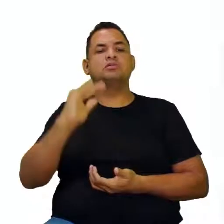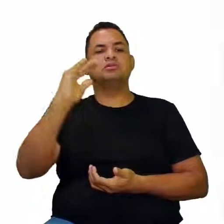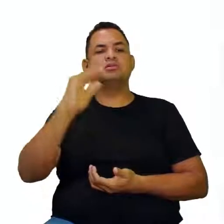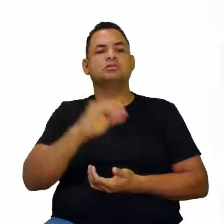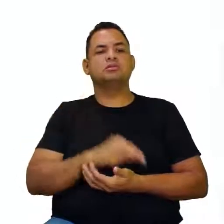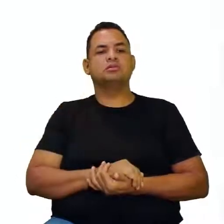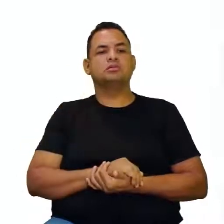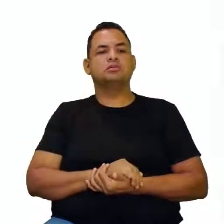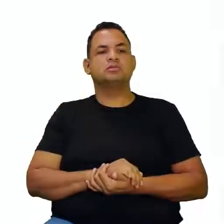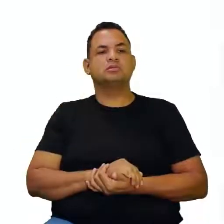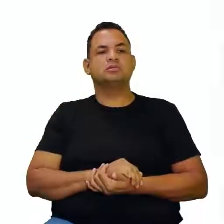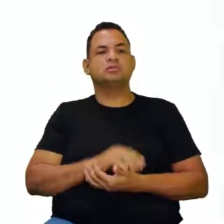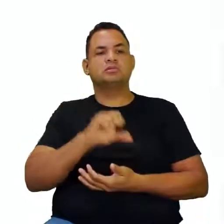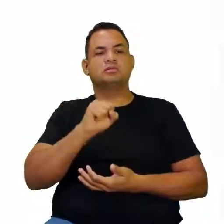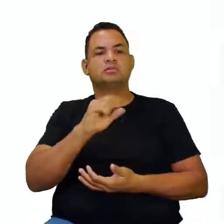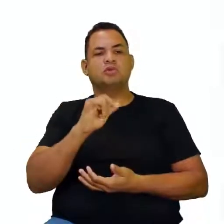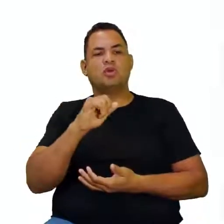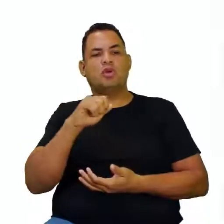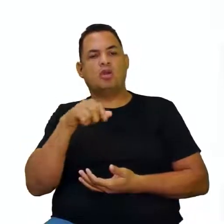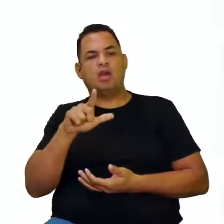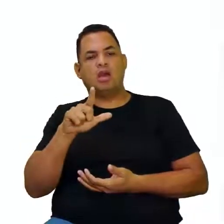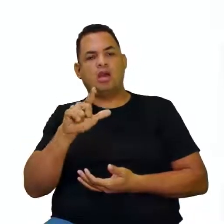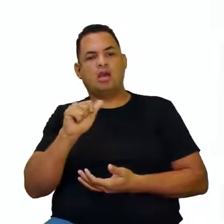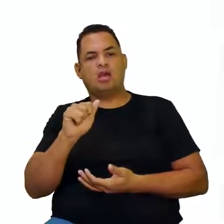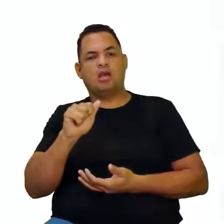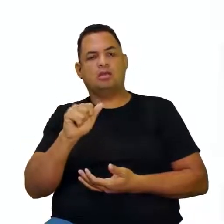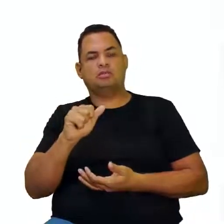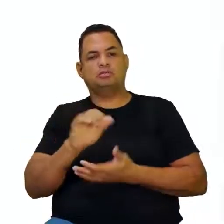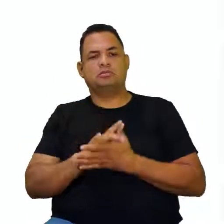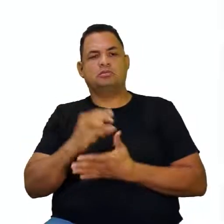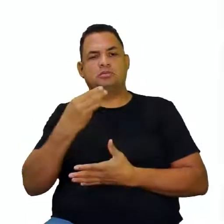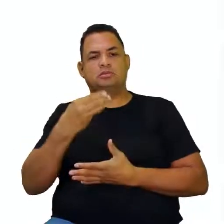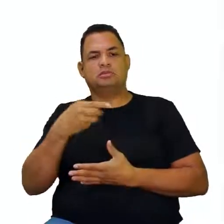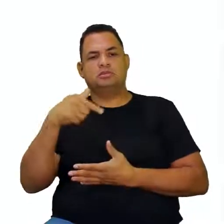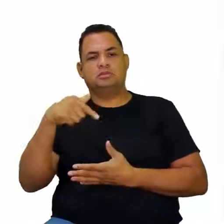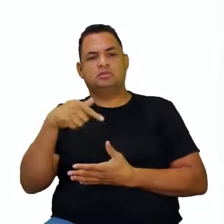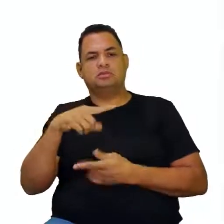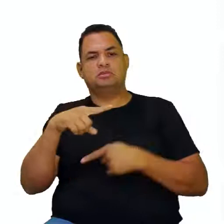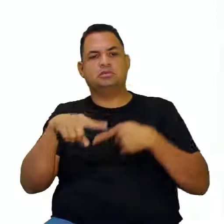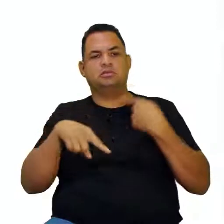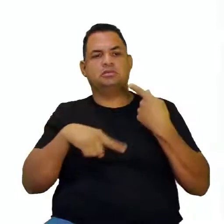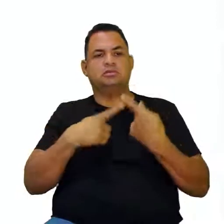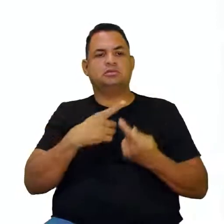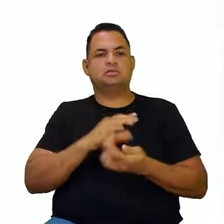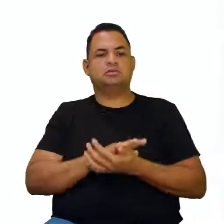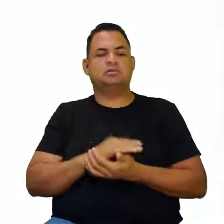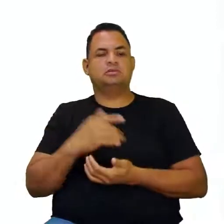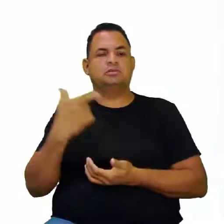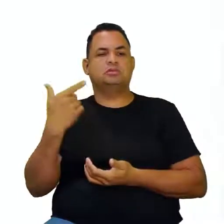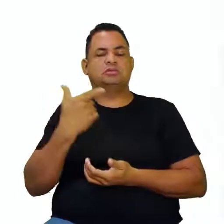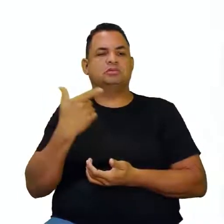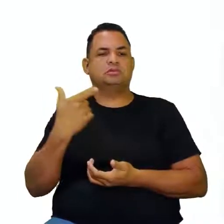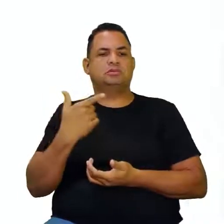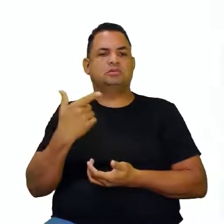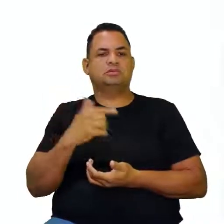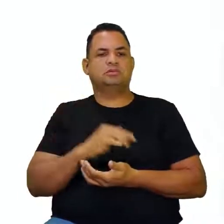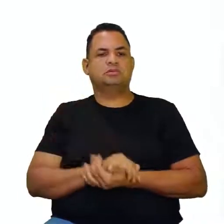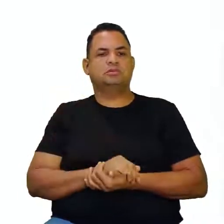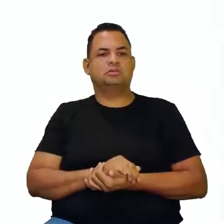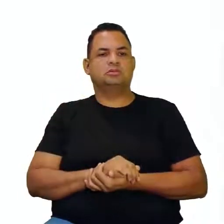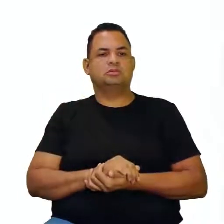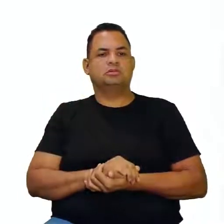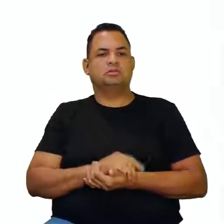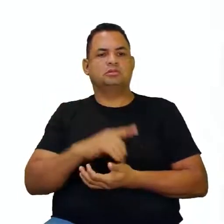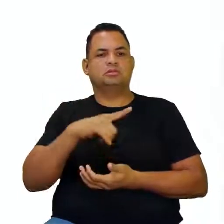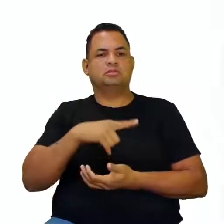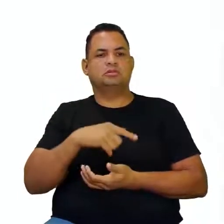É a energia solar, 37 centavos. Depois da energia solar, qual é a segunda mais cara? A gente vai ver, ó,